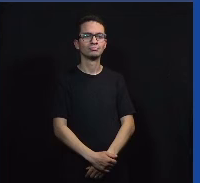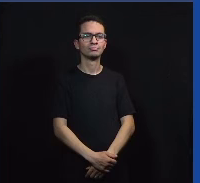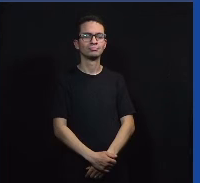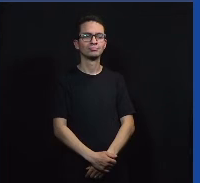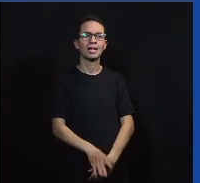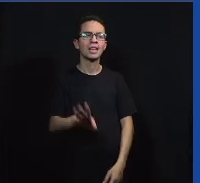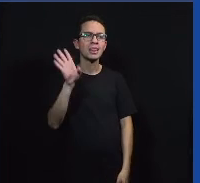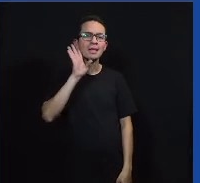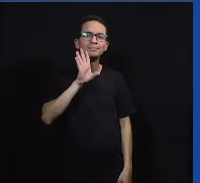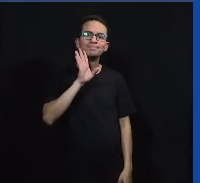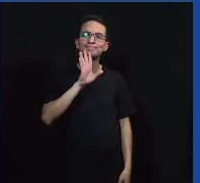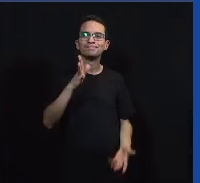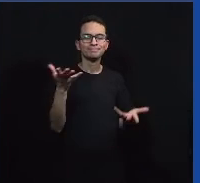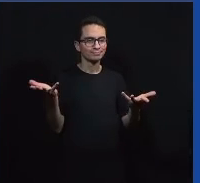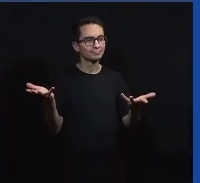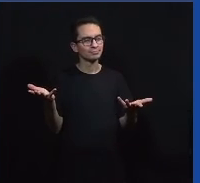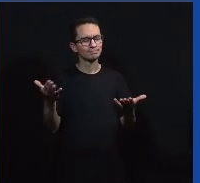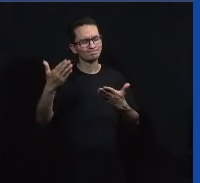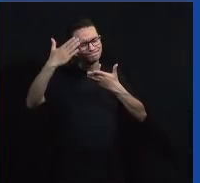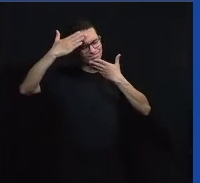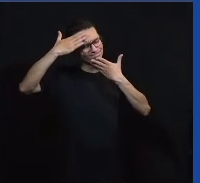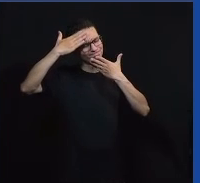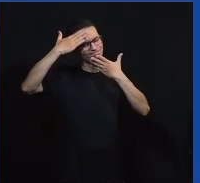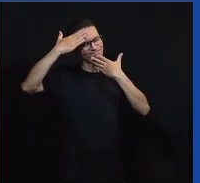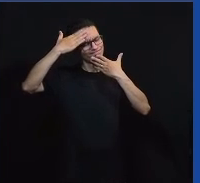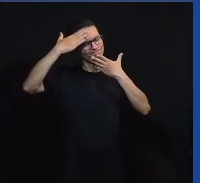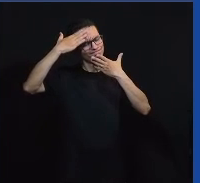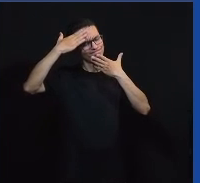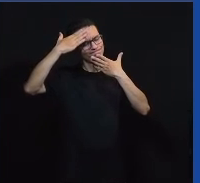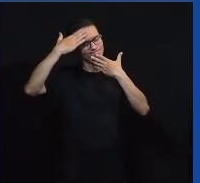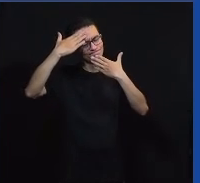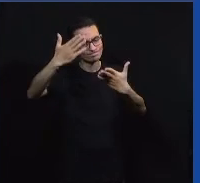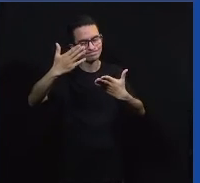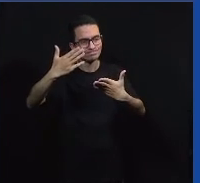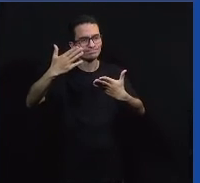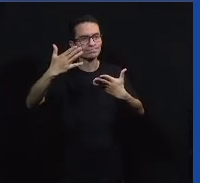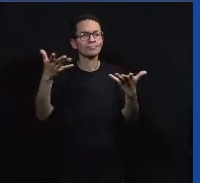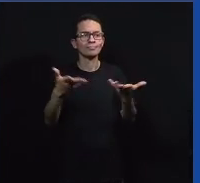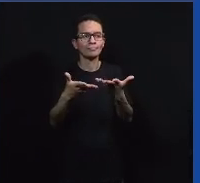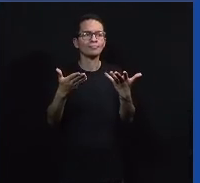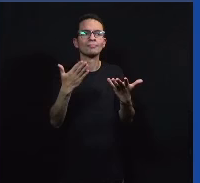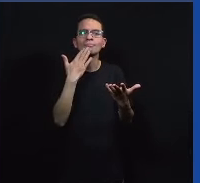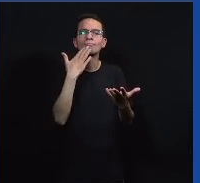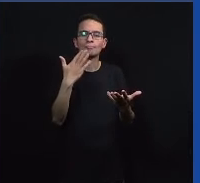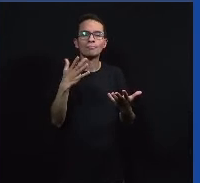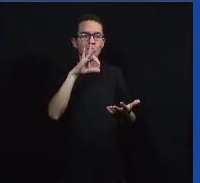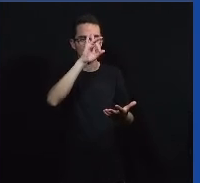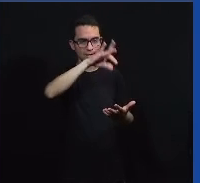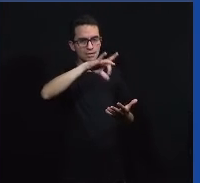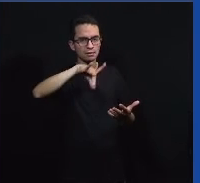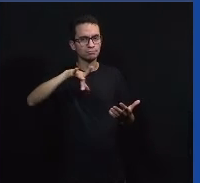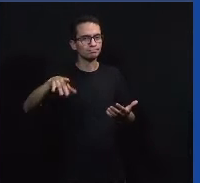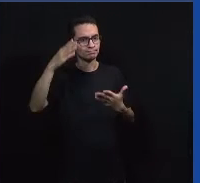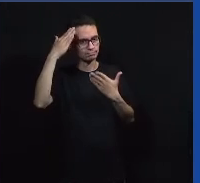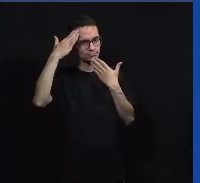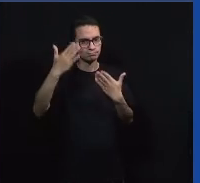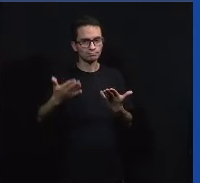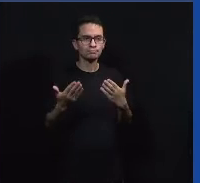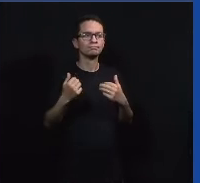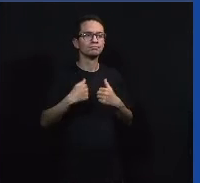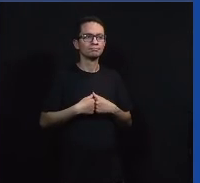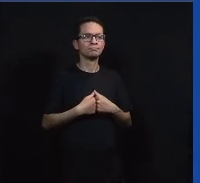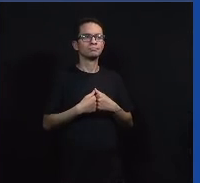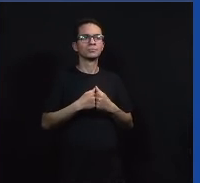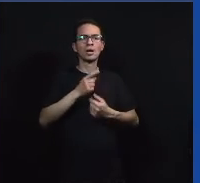Legal, pessoal. Bom, eu super agradeço. Eu vou fazer uma rodada aqui de agradecimentos, porque o Lab de